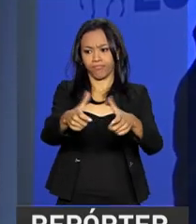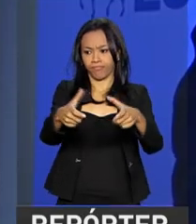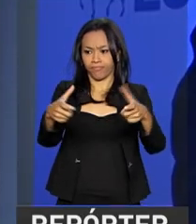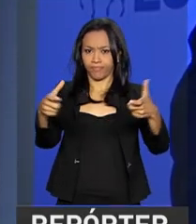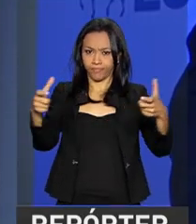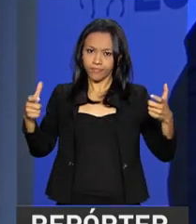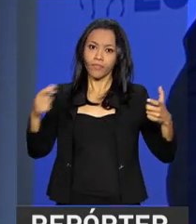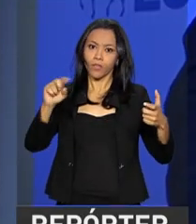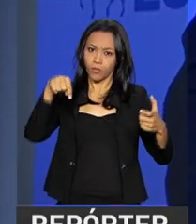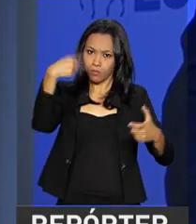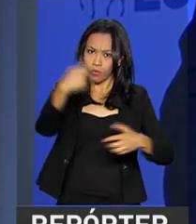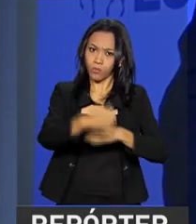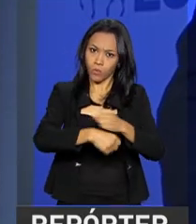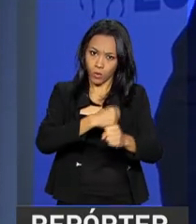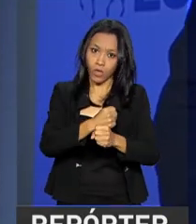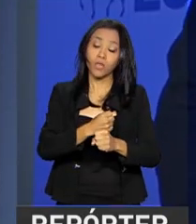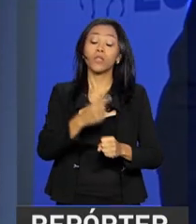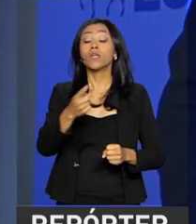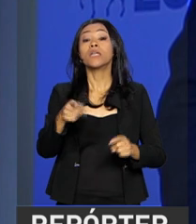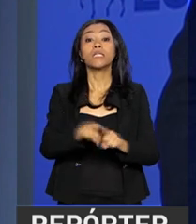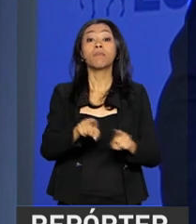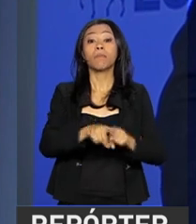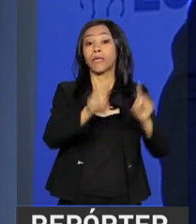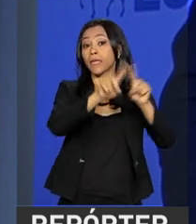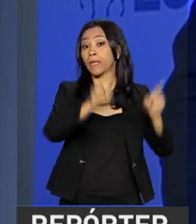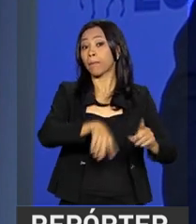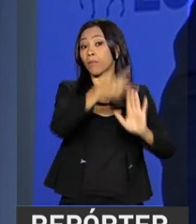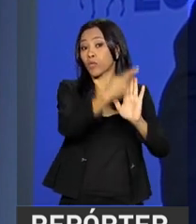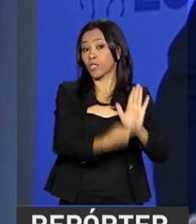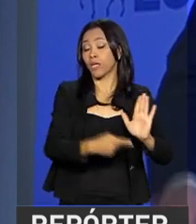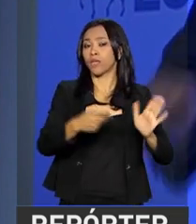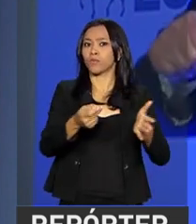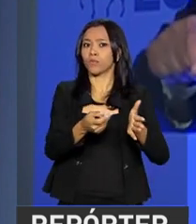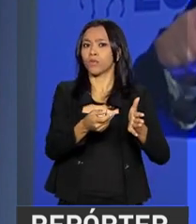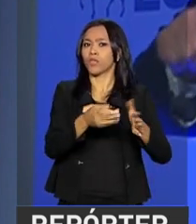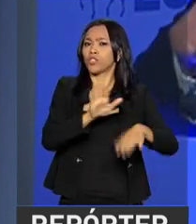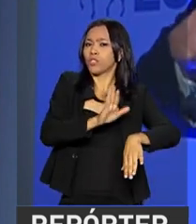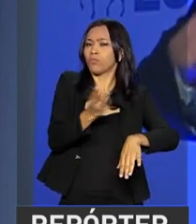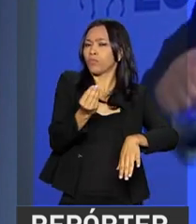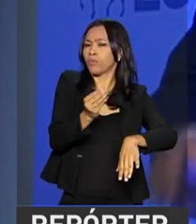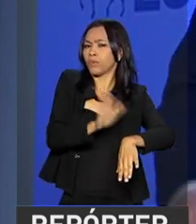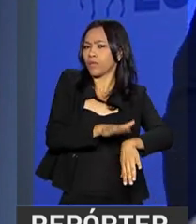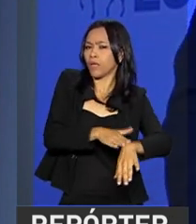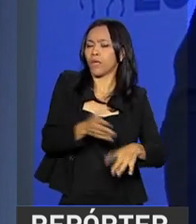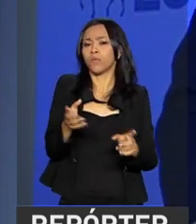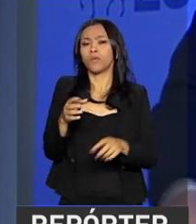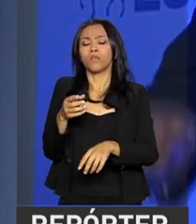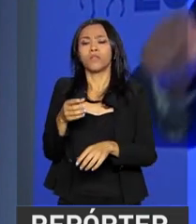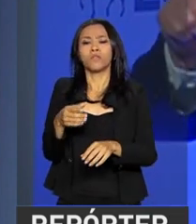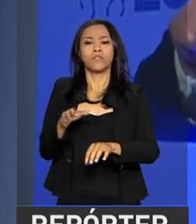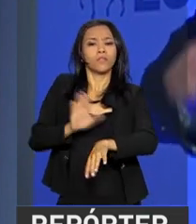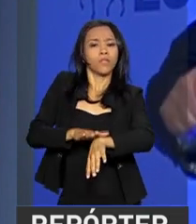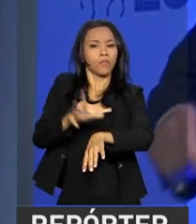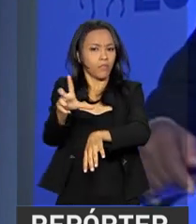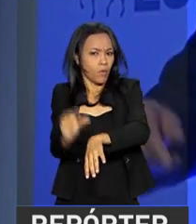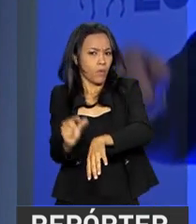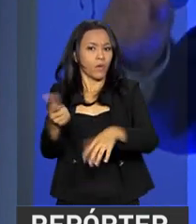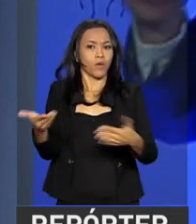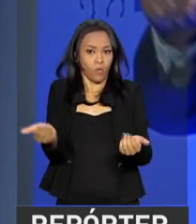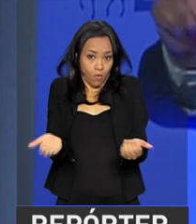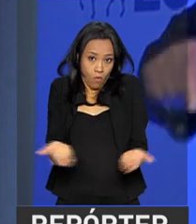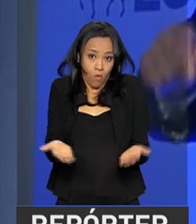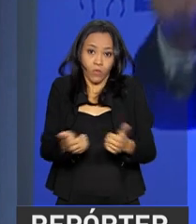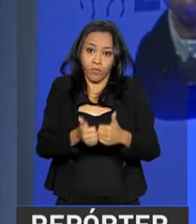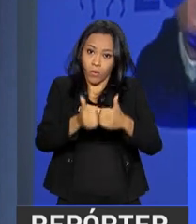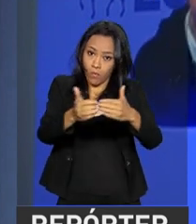os projetos de médio longo prazo que começam a afectar funcionar hoje a